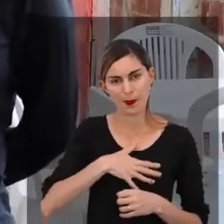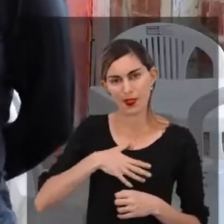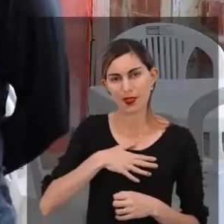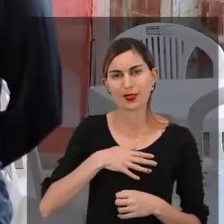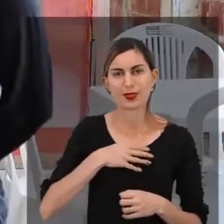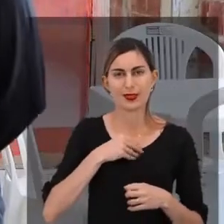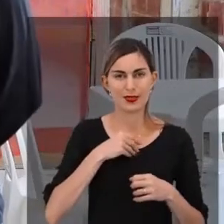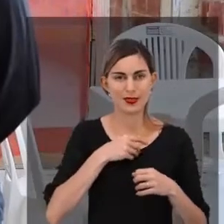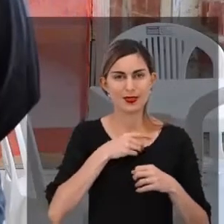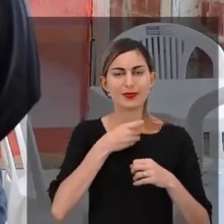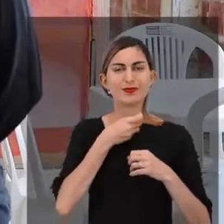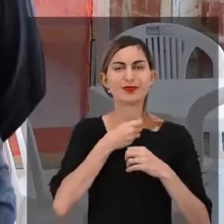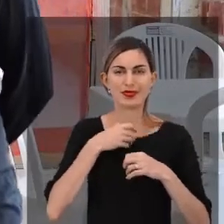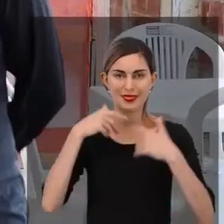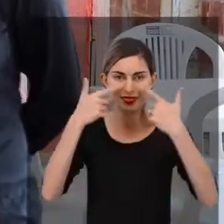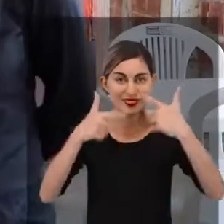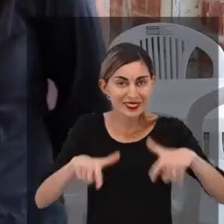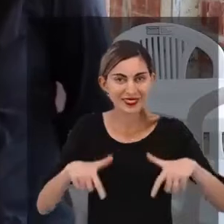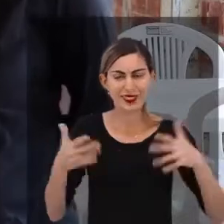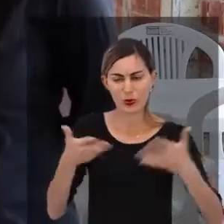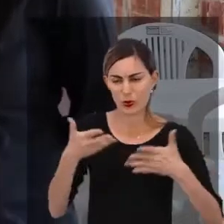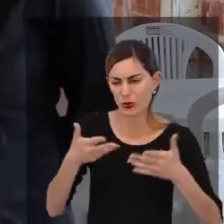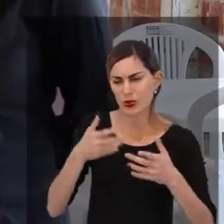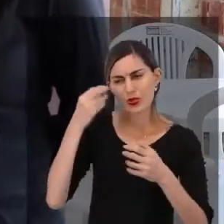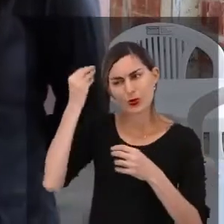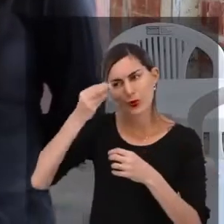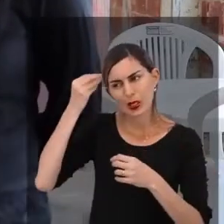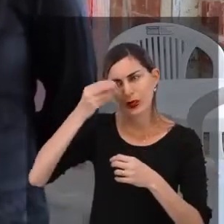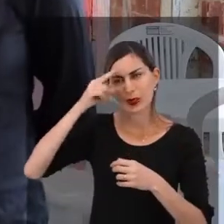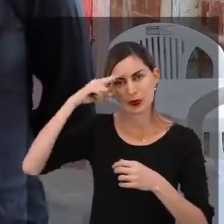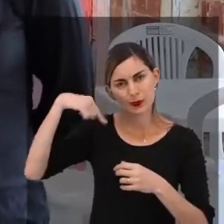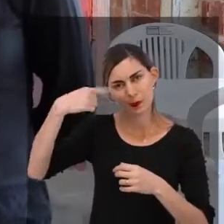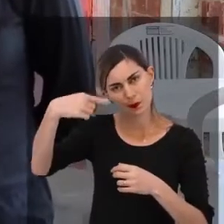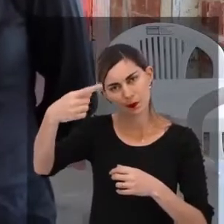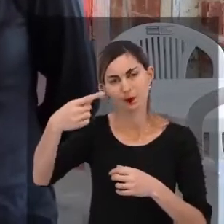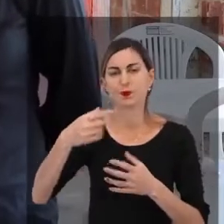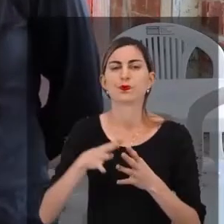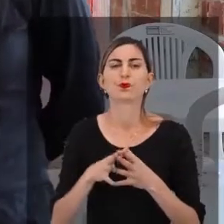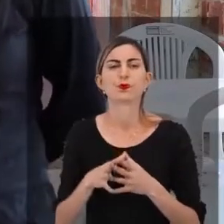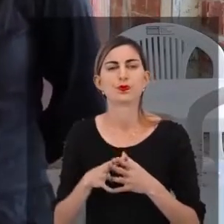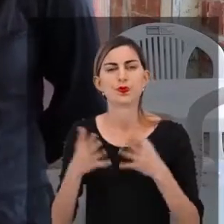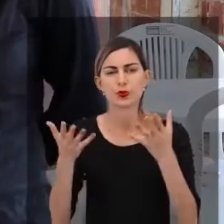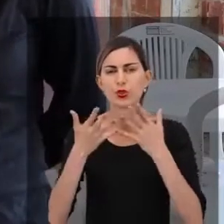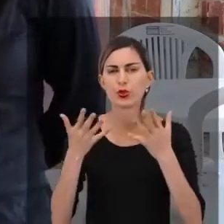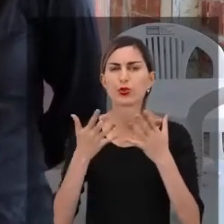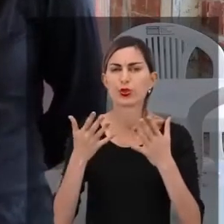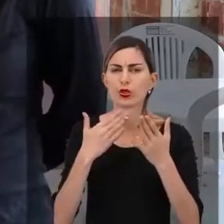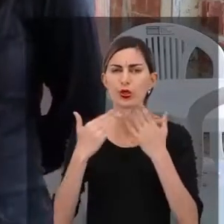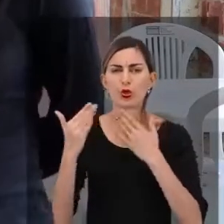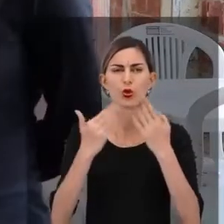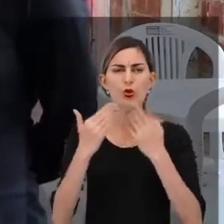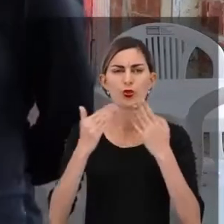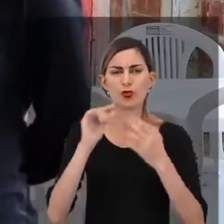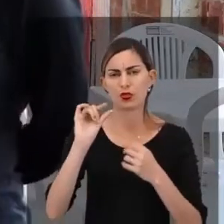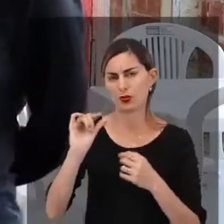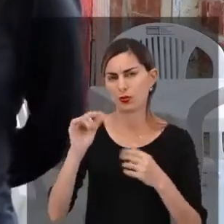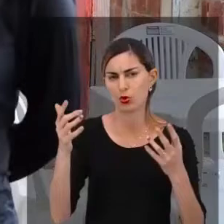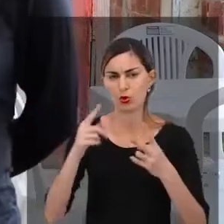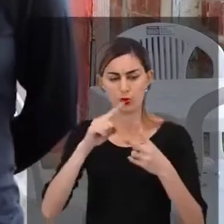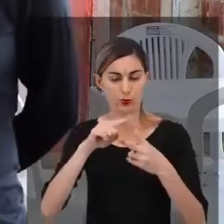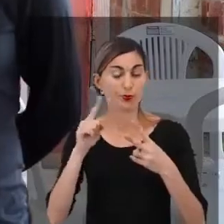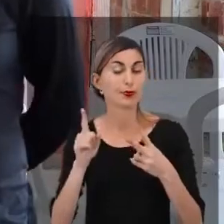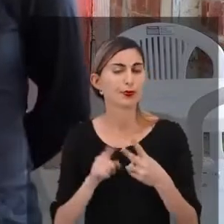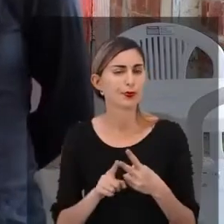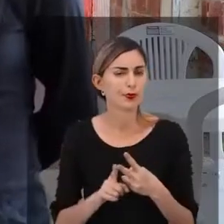Monique, é um prazer novamente dividir esse espaço contigo, da experiência, do teu dia a dia, da tua experiência com obra. Eu queria que a gente conversasse um pouco